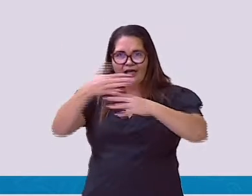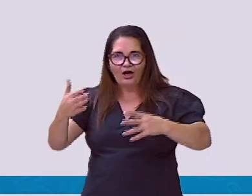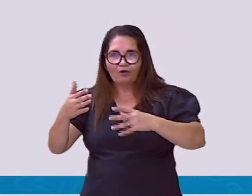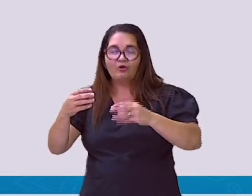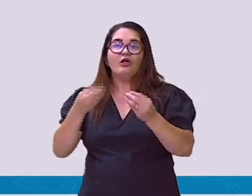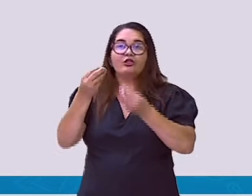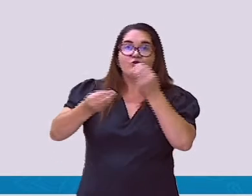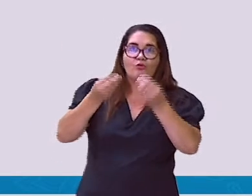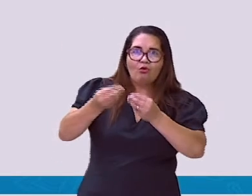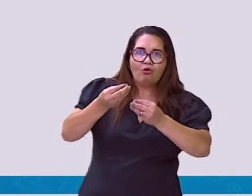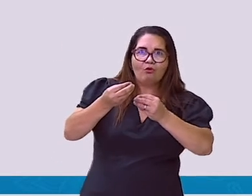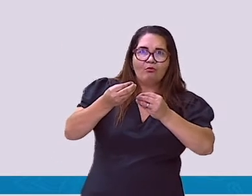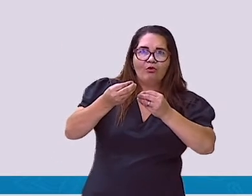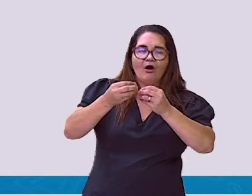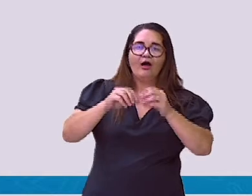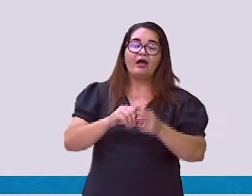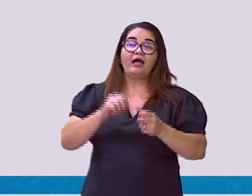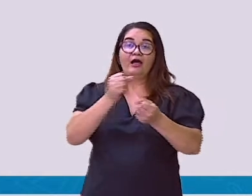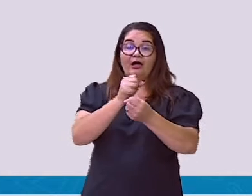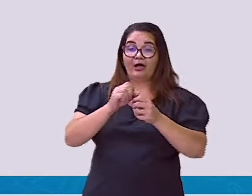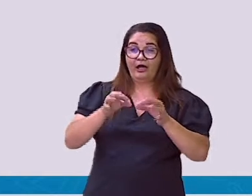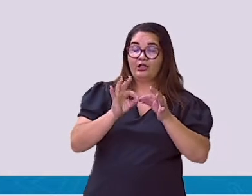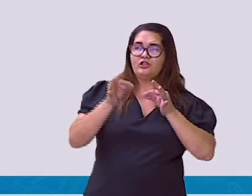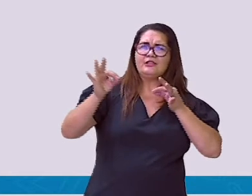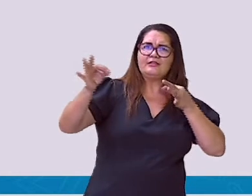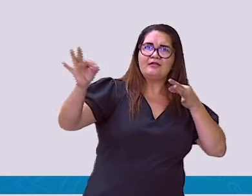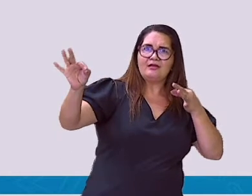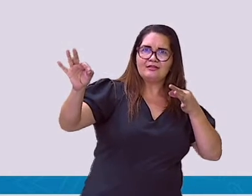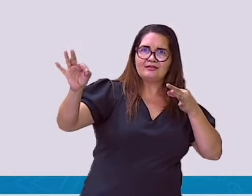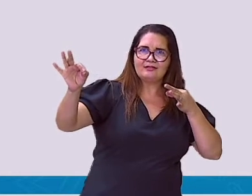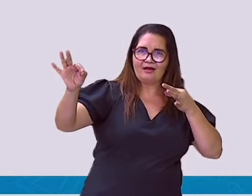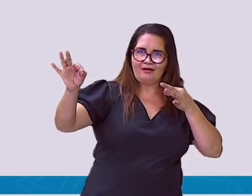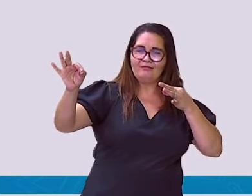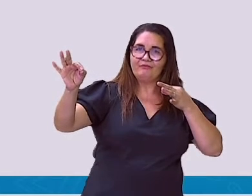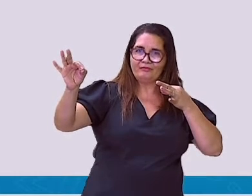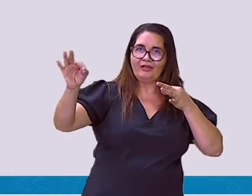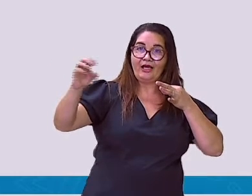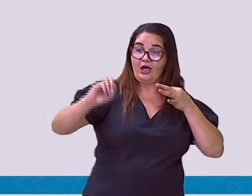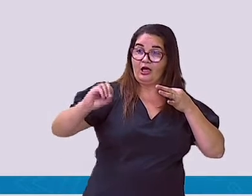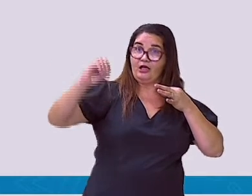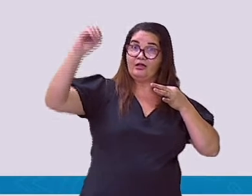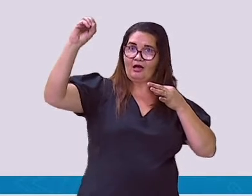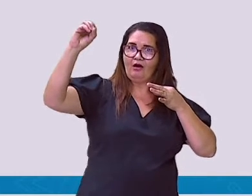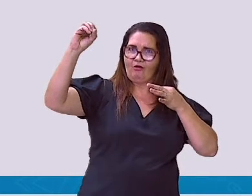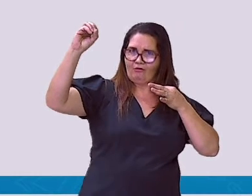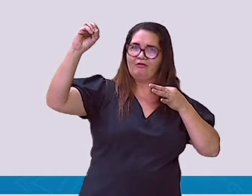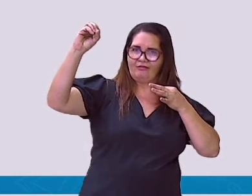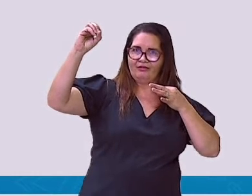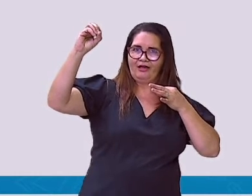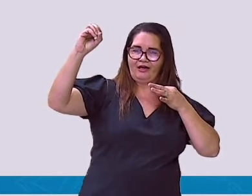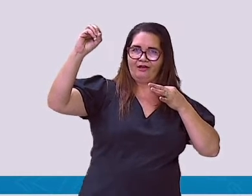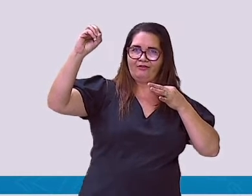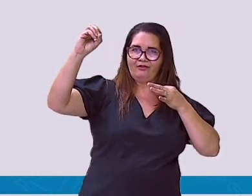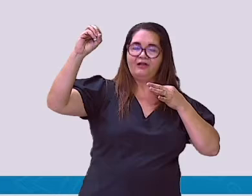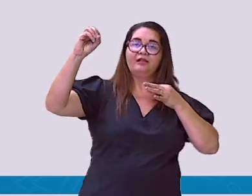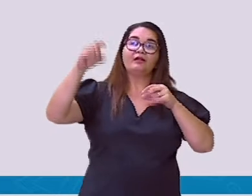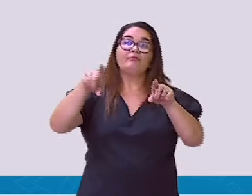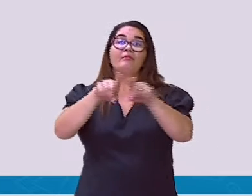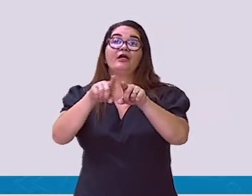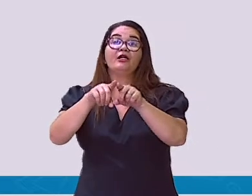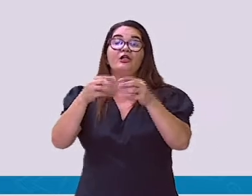um ponto qualquer da Terra até a linha do Equador. Vai de 0 a 90